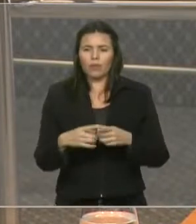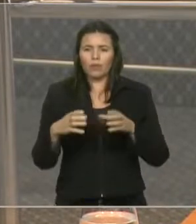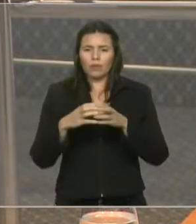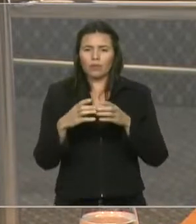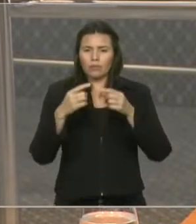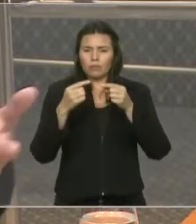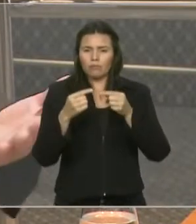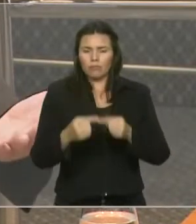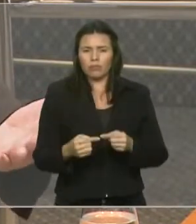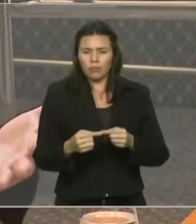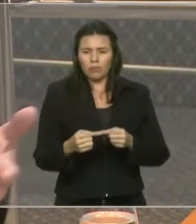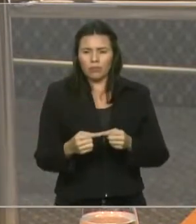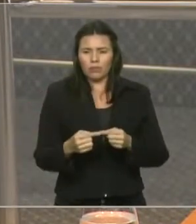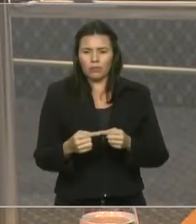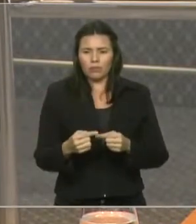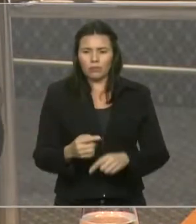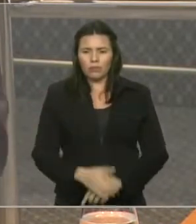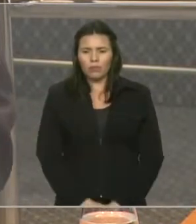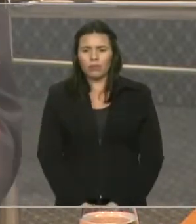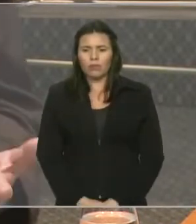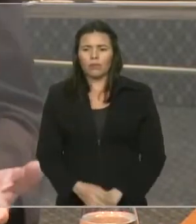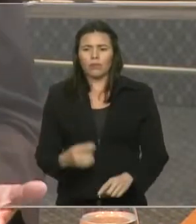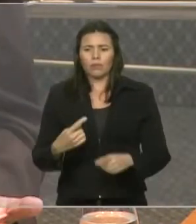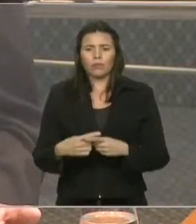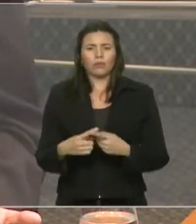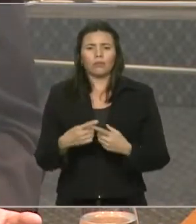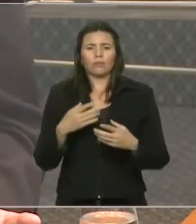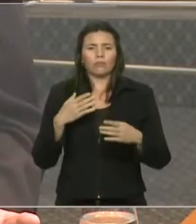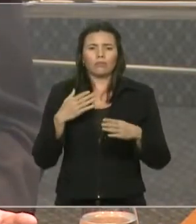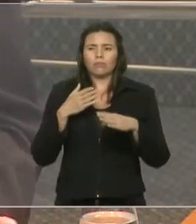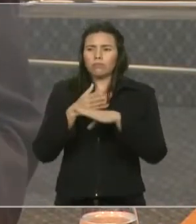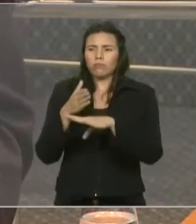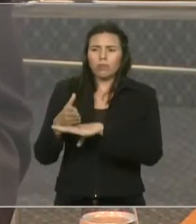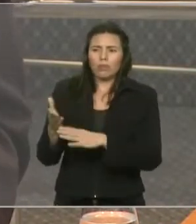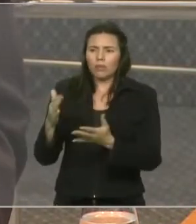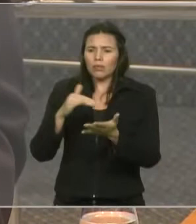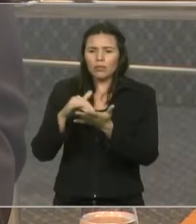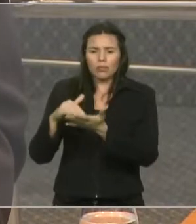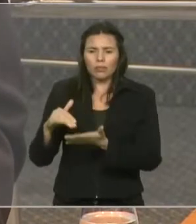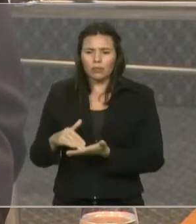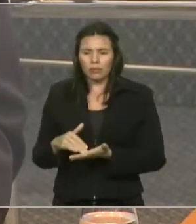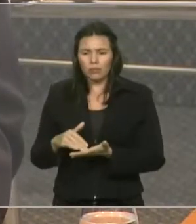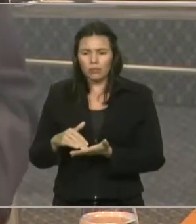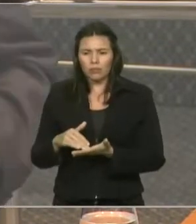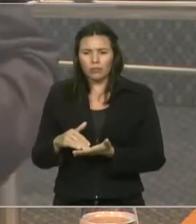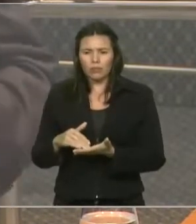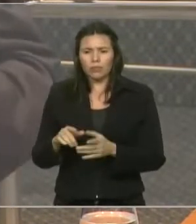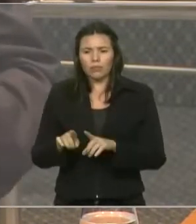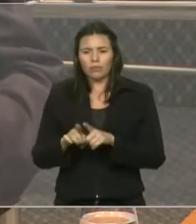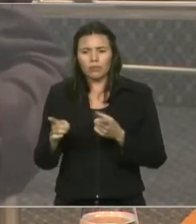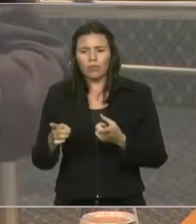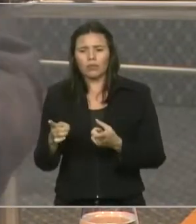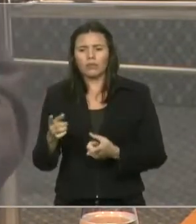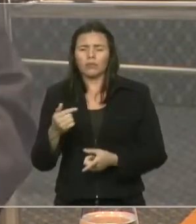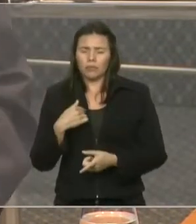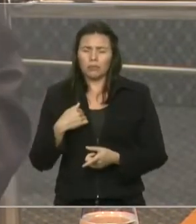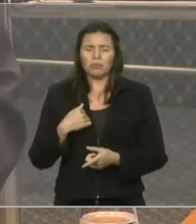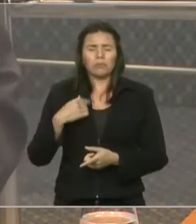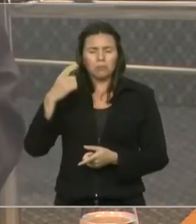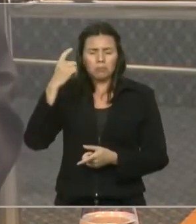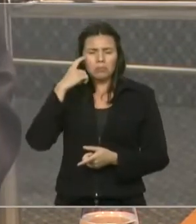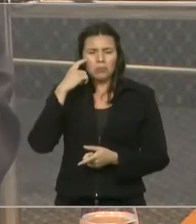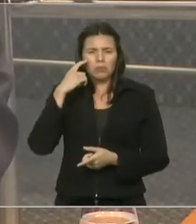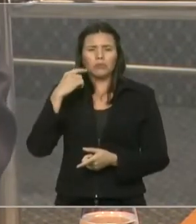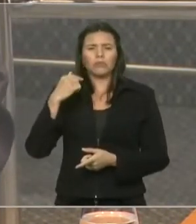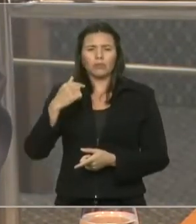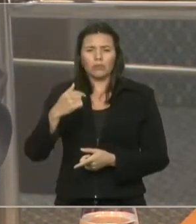proscritos em não entrar nos palácios e não ter acesso às secretarias. Mas temos acesso à nossa liberdade de poder fazer